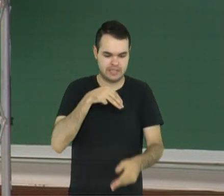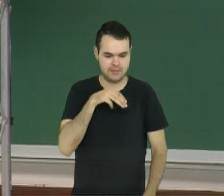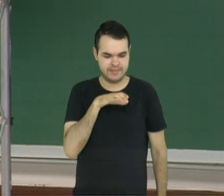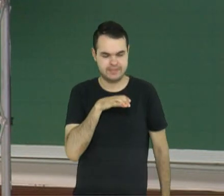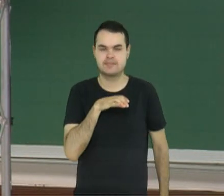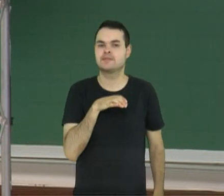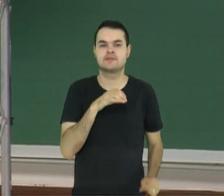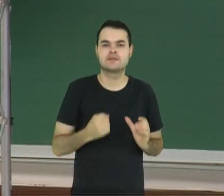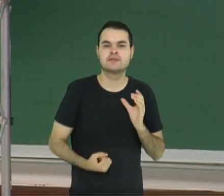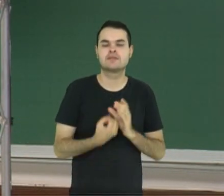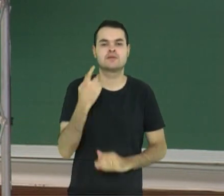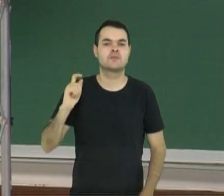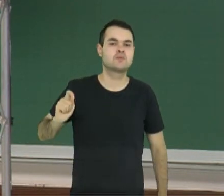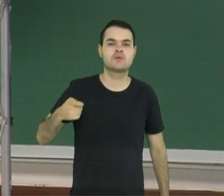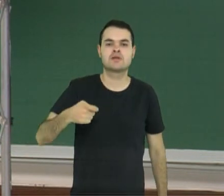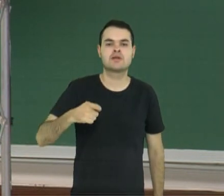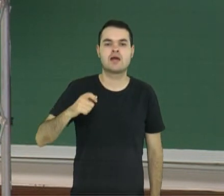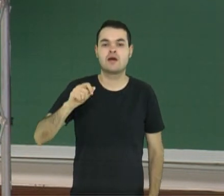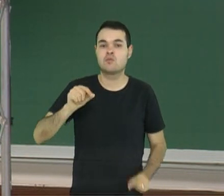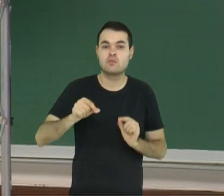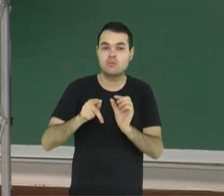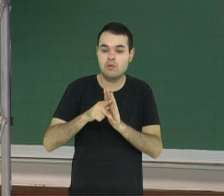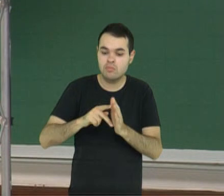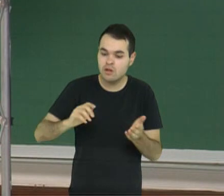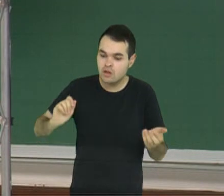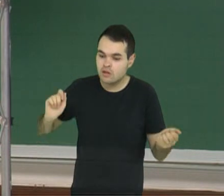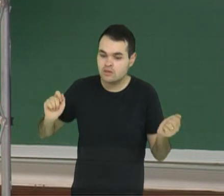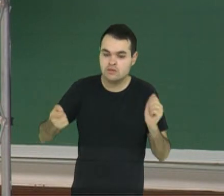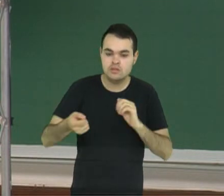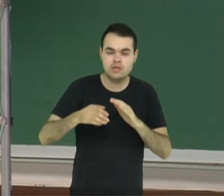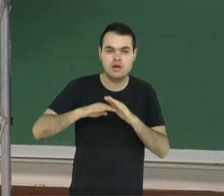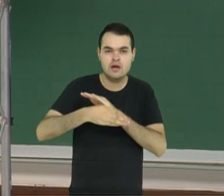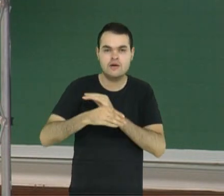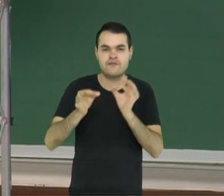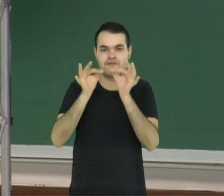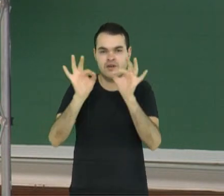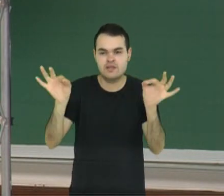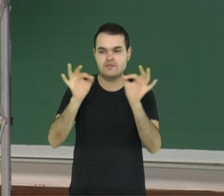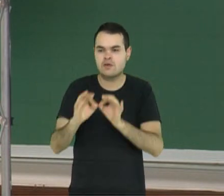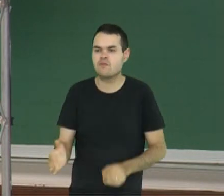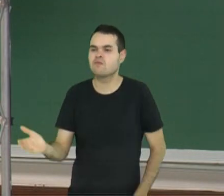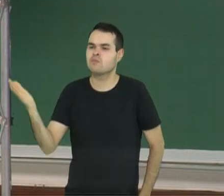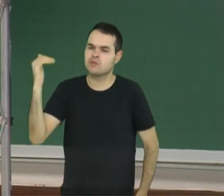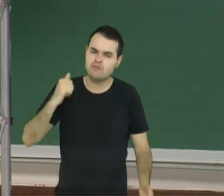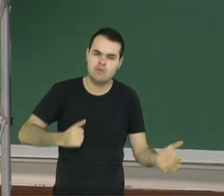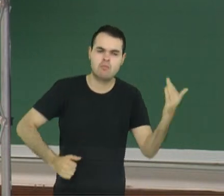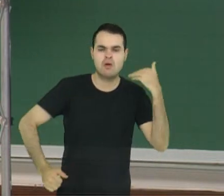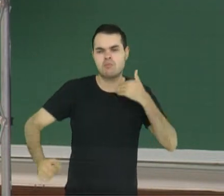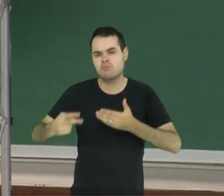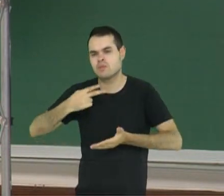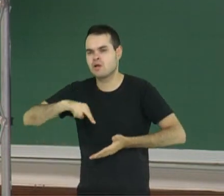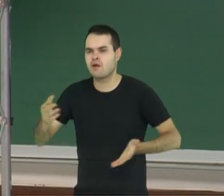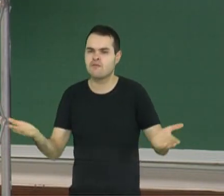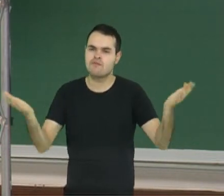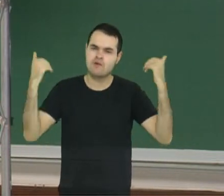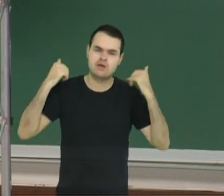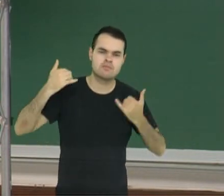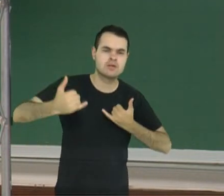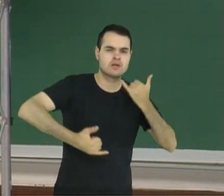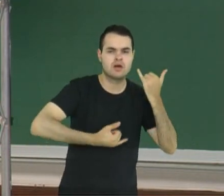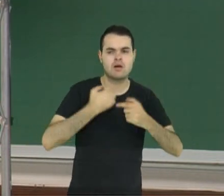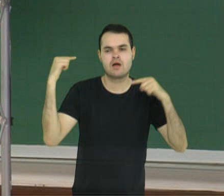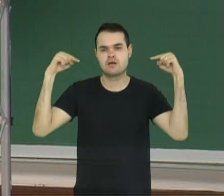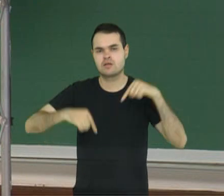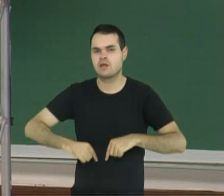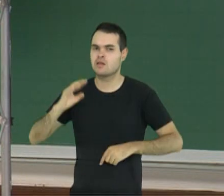surge o quê? Surge o hábito. Nesse hábito ele começa a falar frases. Vamos lá, vamos balançar, vamos brincar, vem agitar, porque aqui é